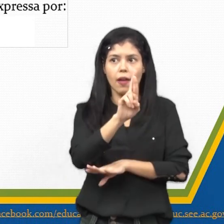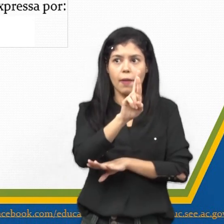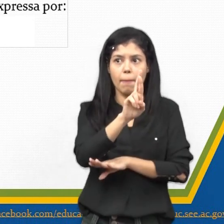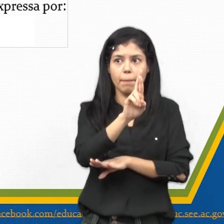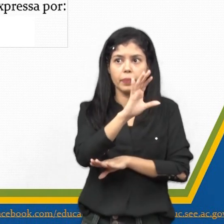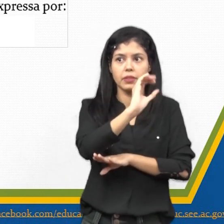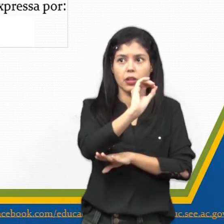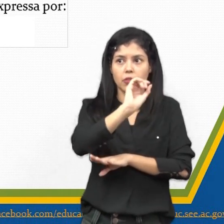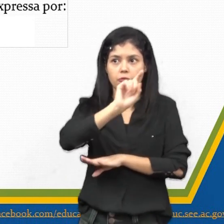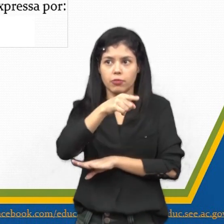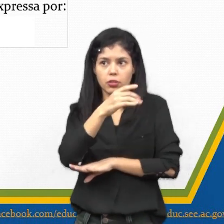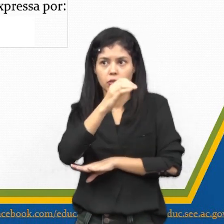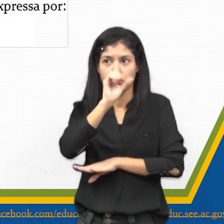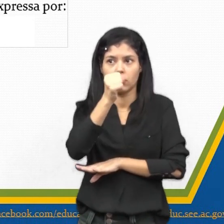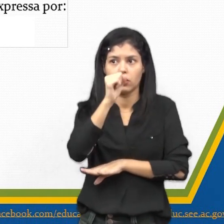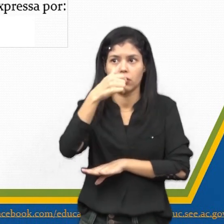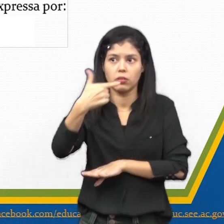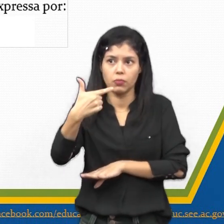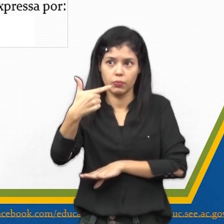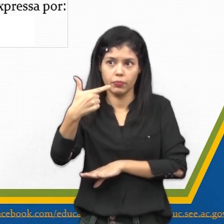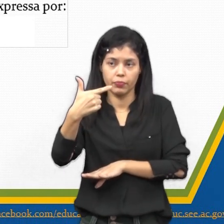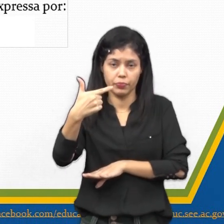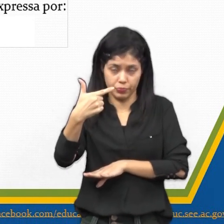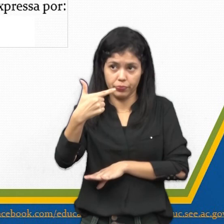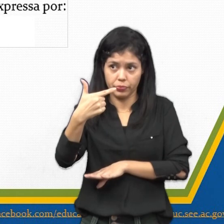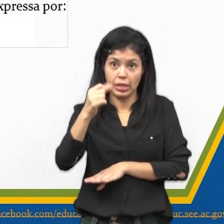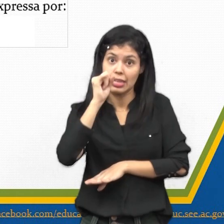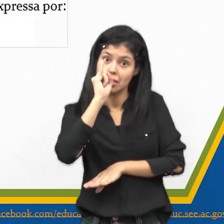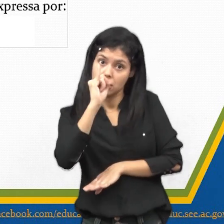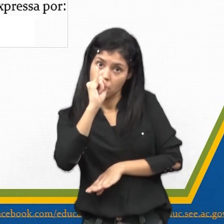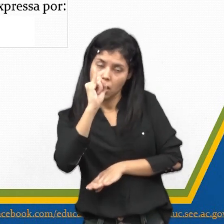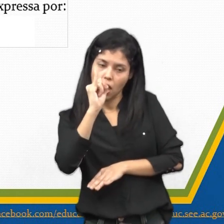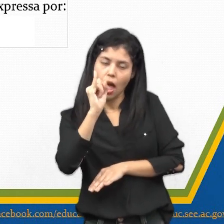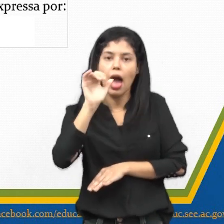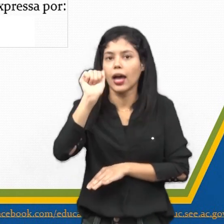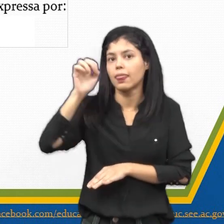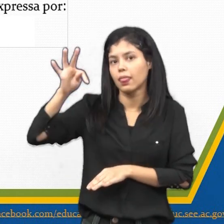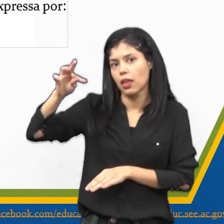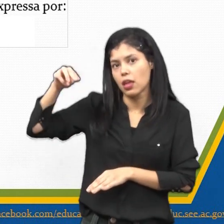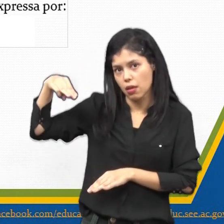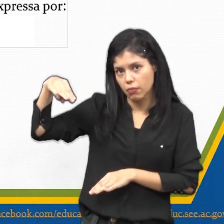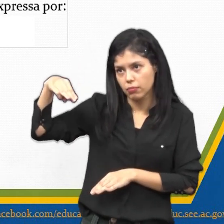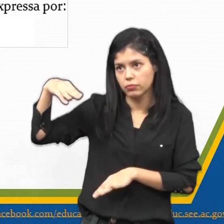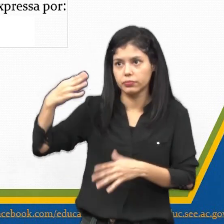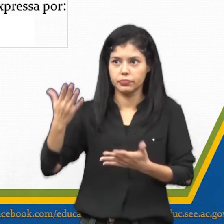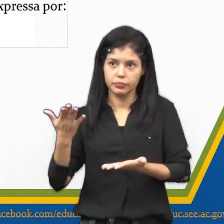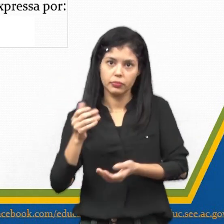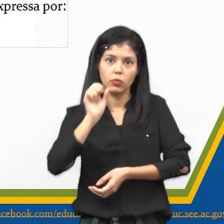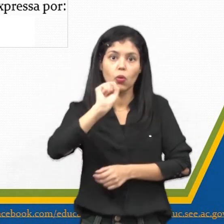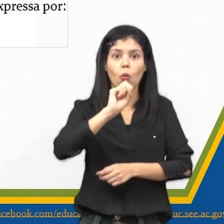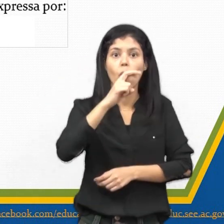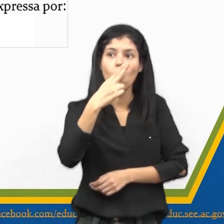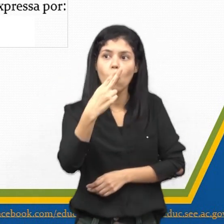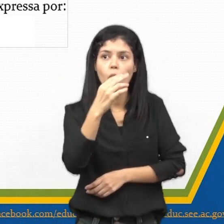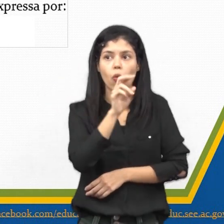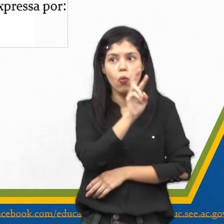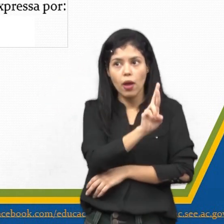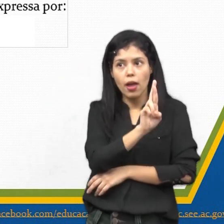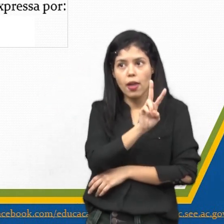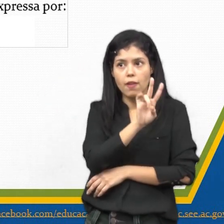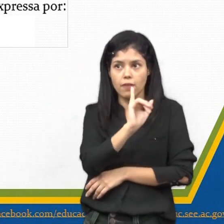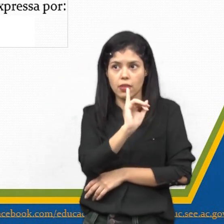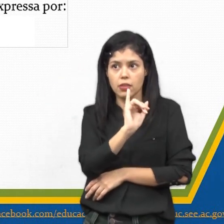a 0,082 se a pressão do gás estiver em atm, ou o R vai ser igual